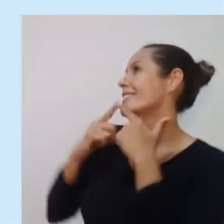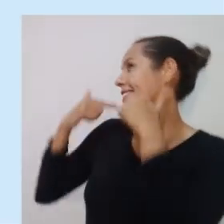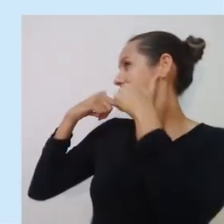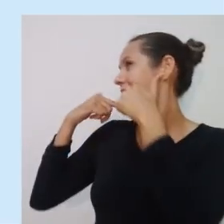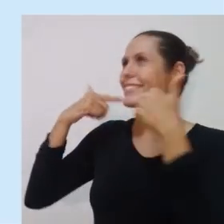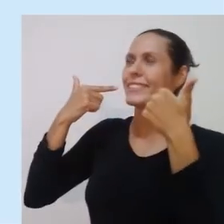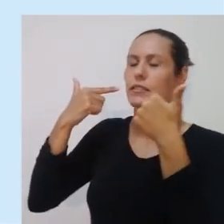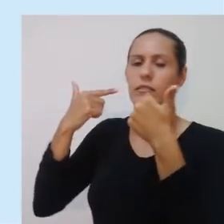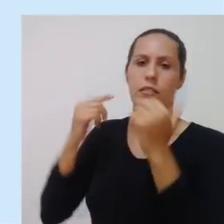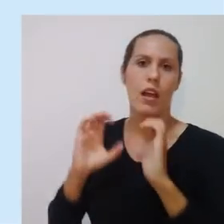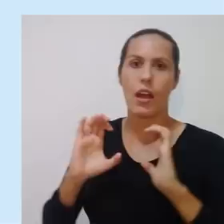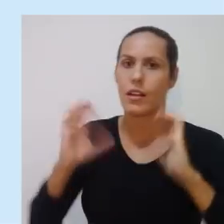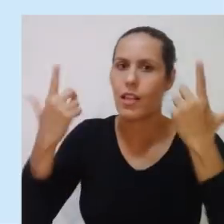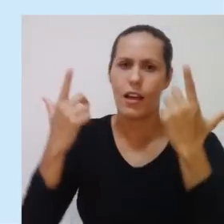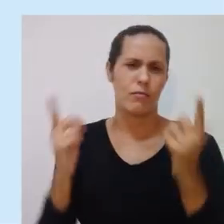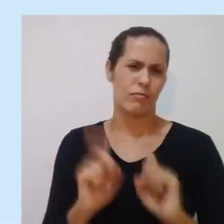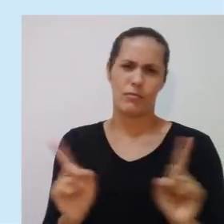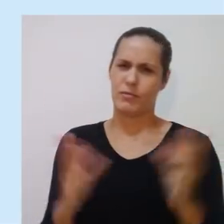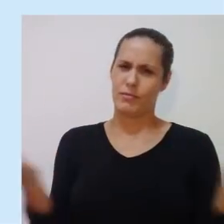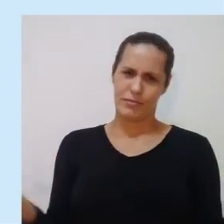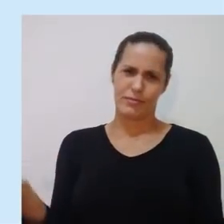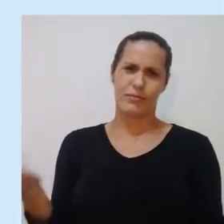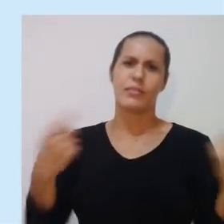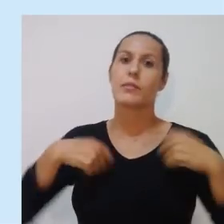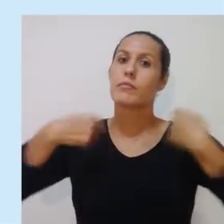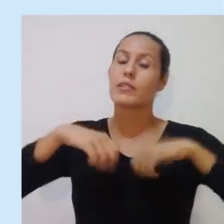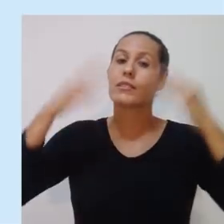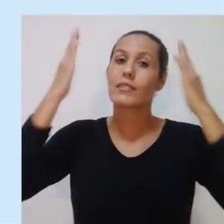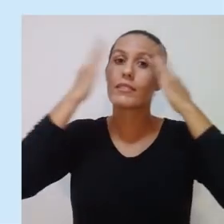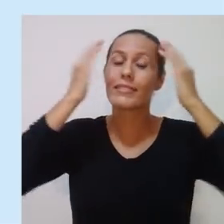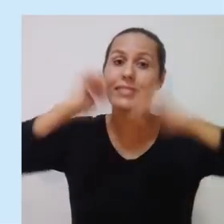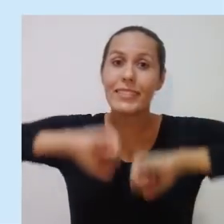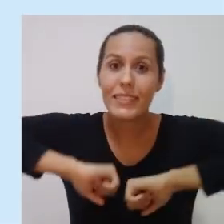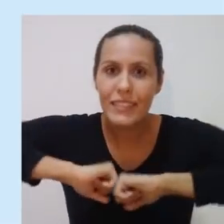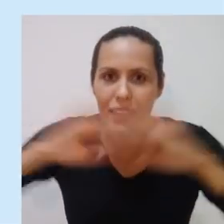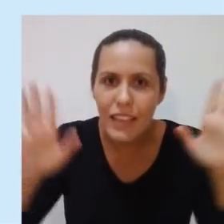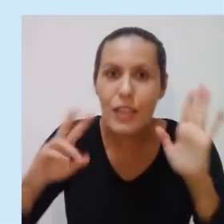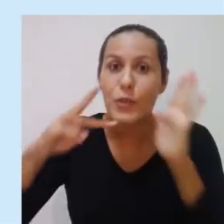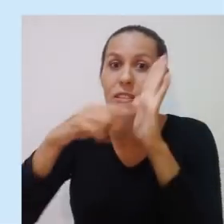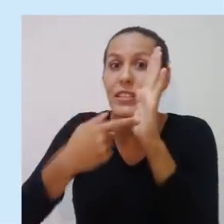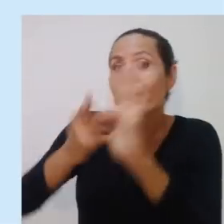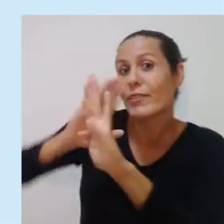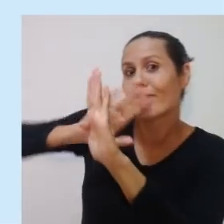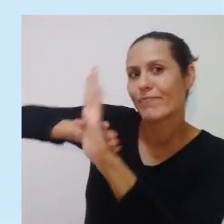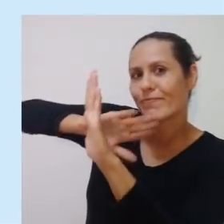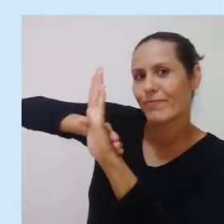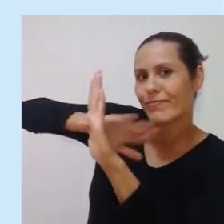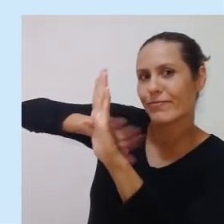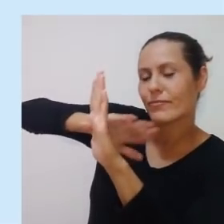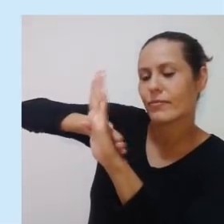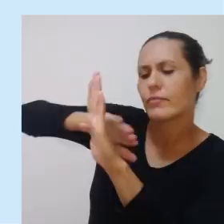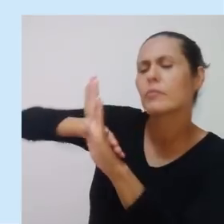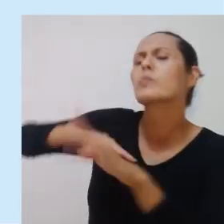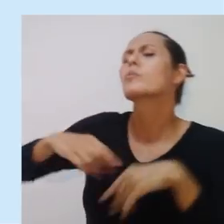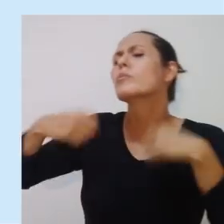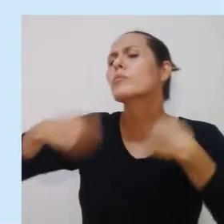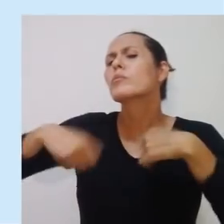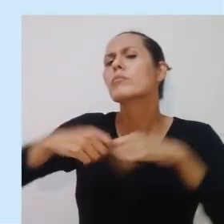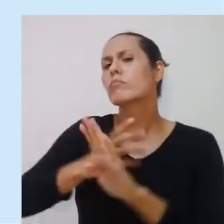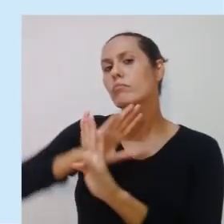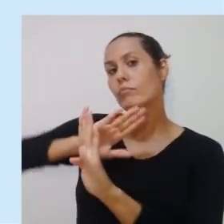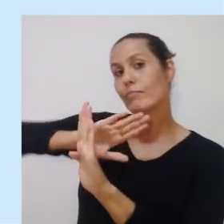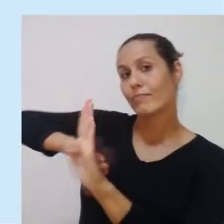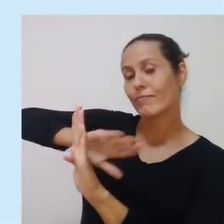uma pose. Claro que não é isso, né? Nós temos que entender exatamente o que vem subentendido, o que